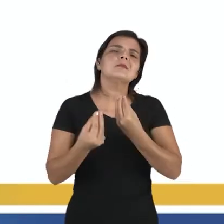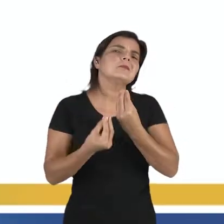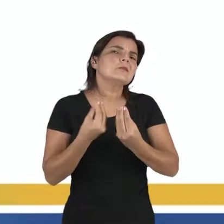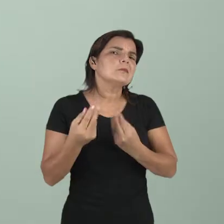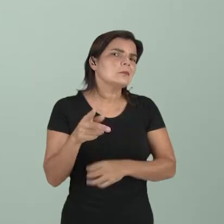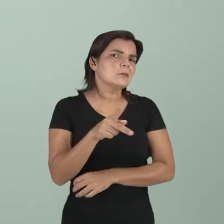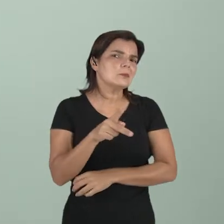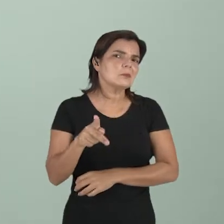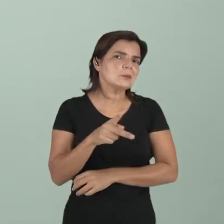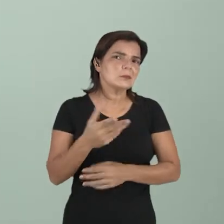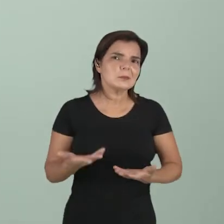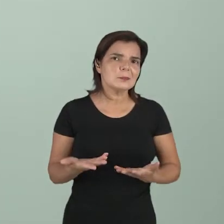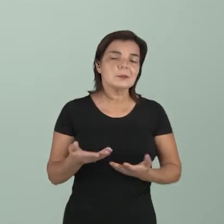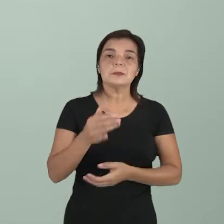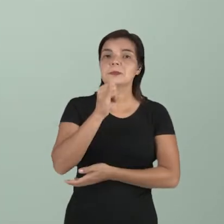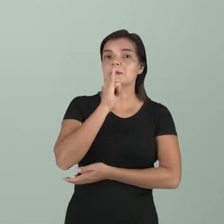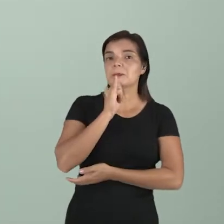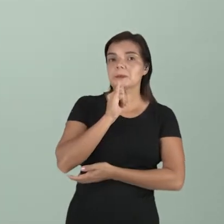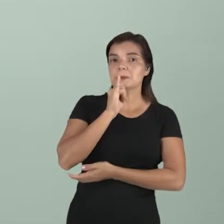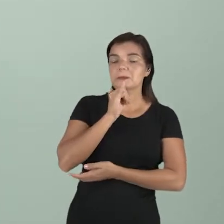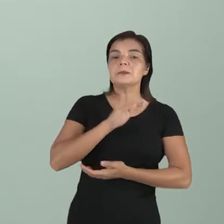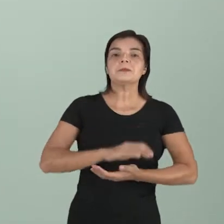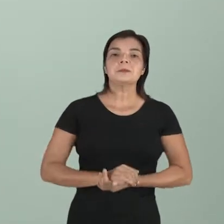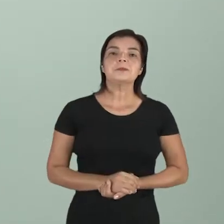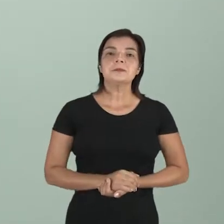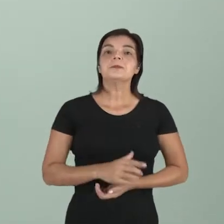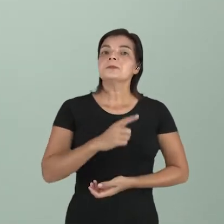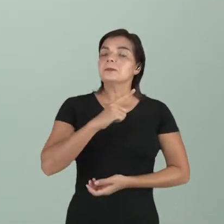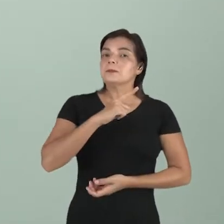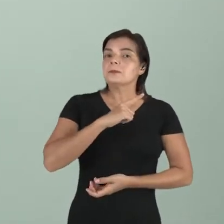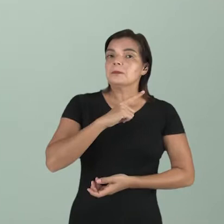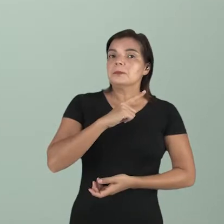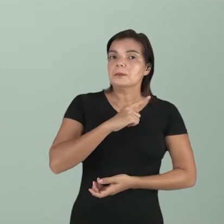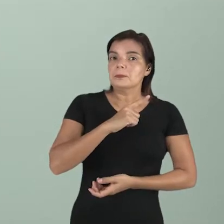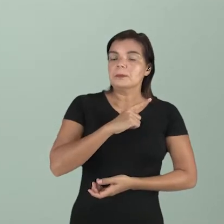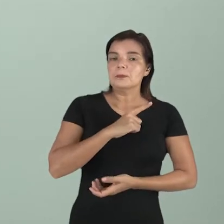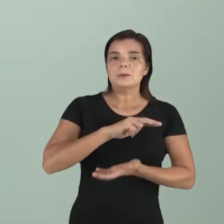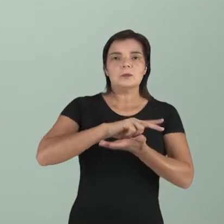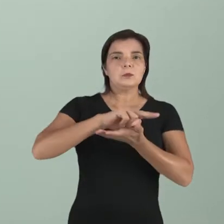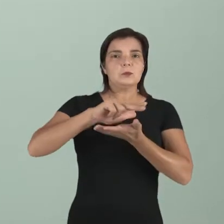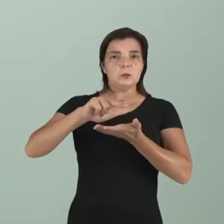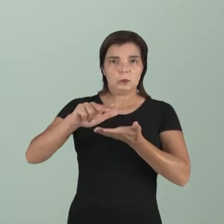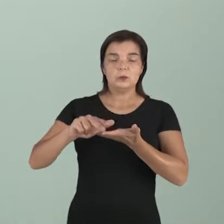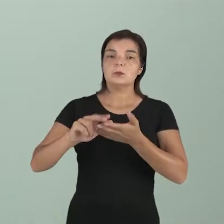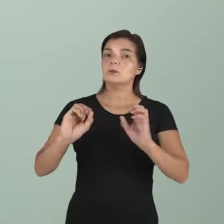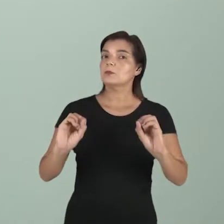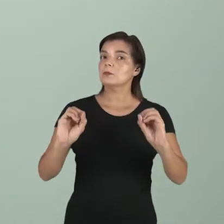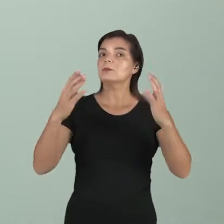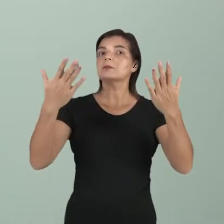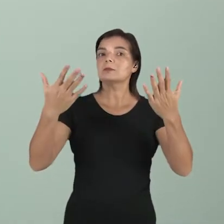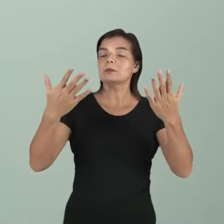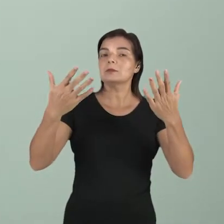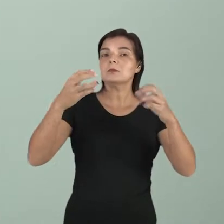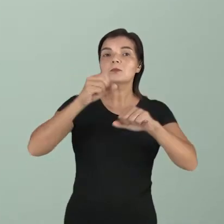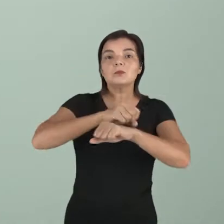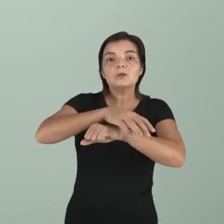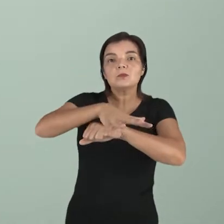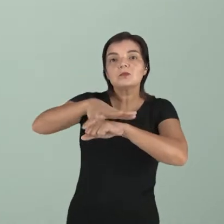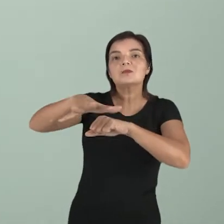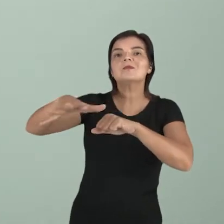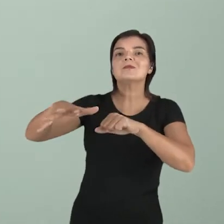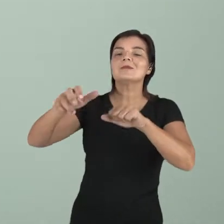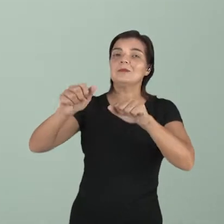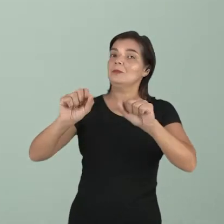E aí, quando nós falamos dessa pluralidade cultural acriana, a gente vai entender que mesmo que o nosso estado seja